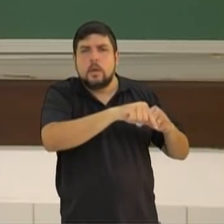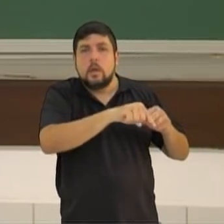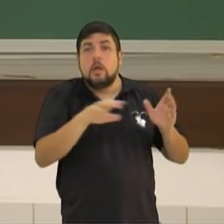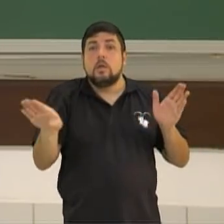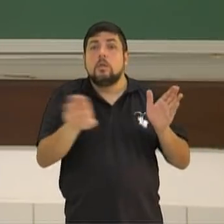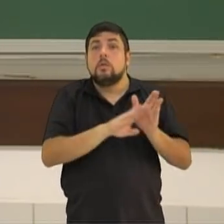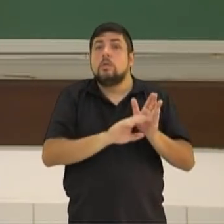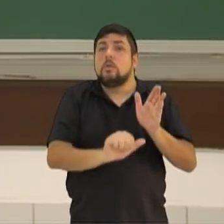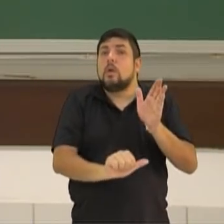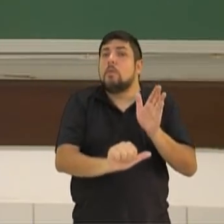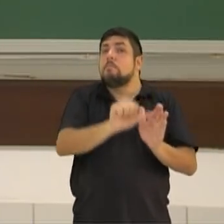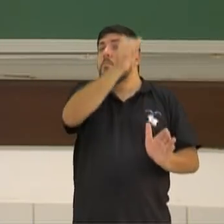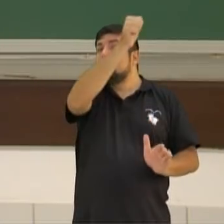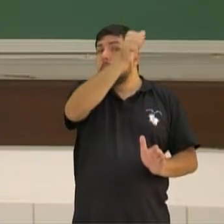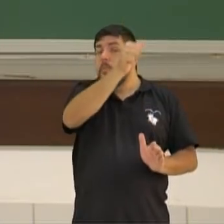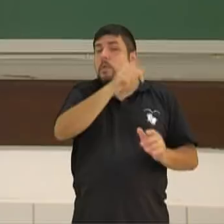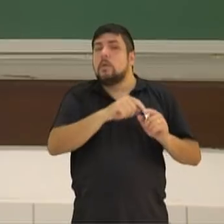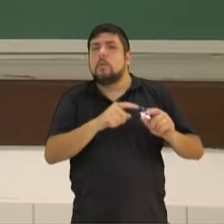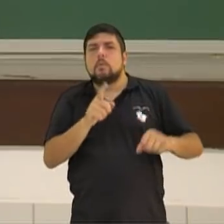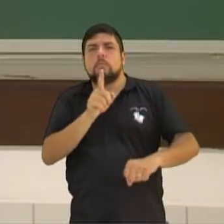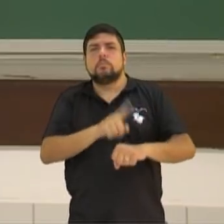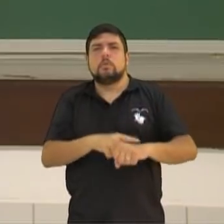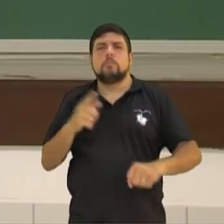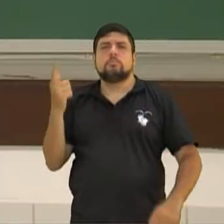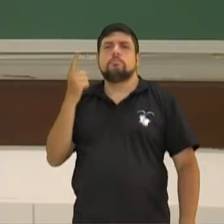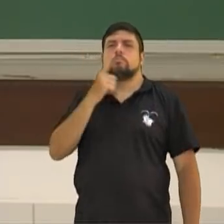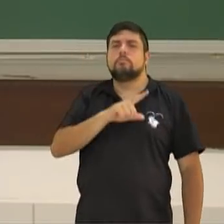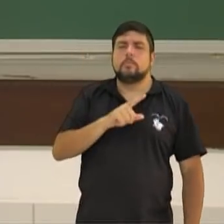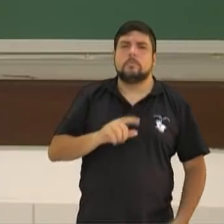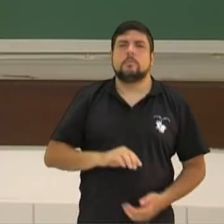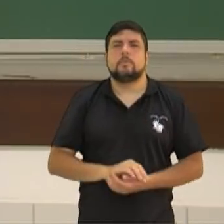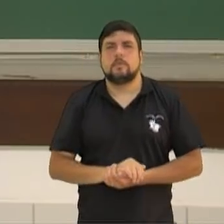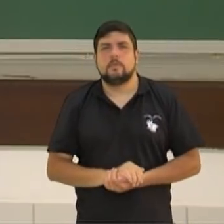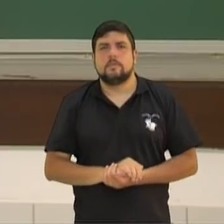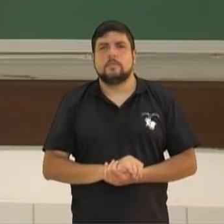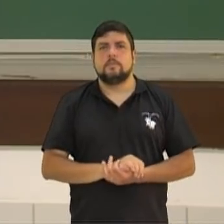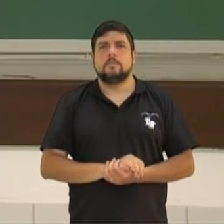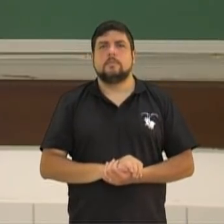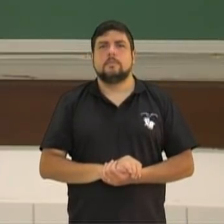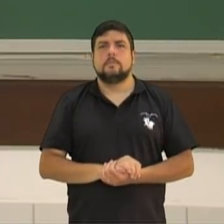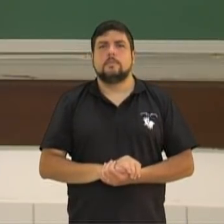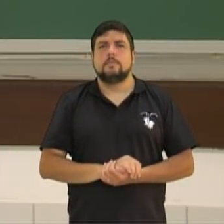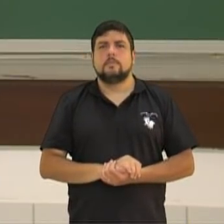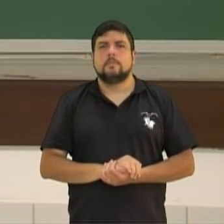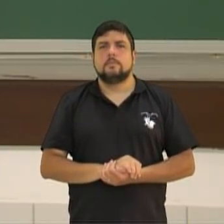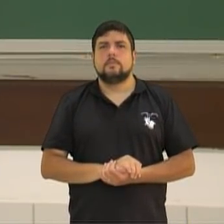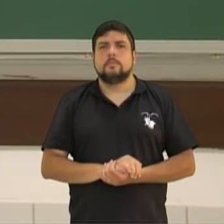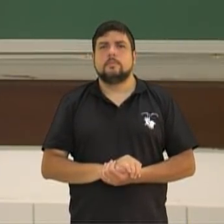né, o mais rápido é o que venceu aquela prova, aquela bateria pelo menos,